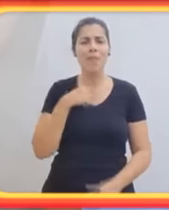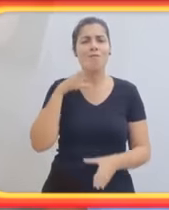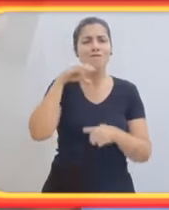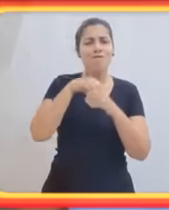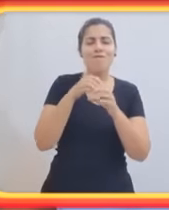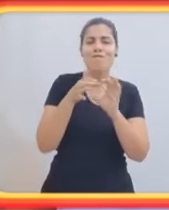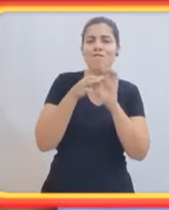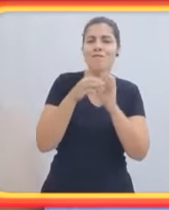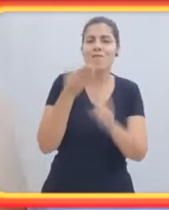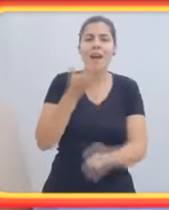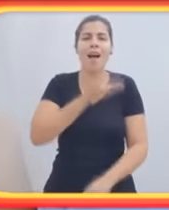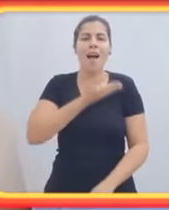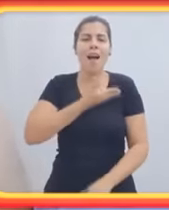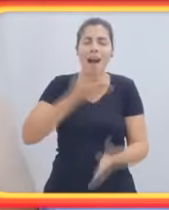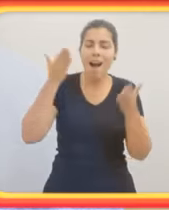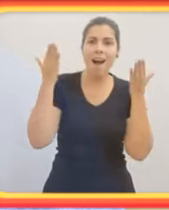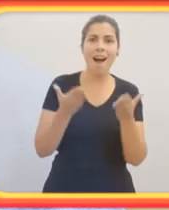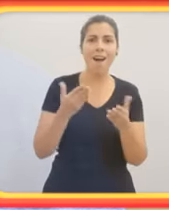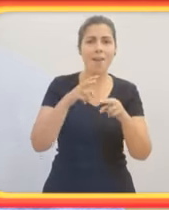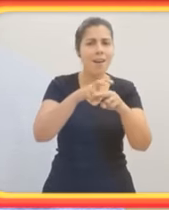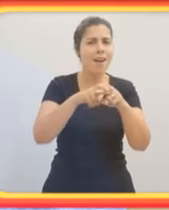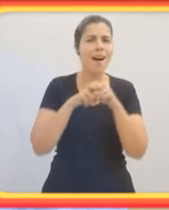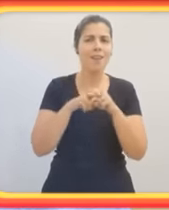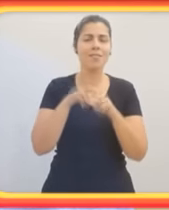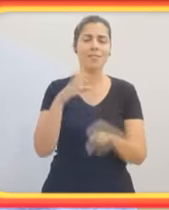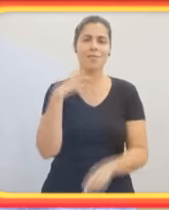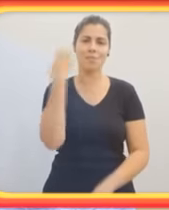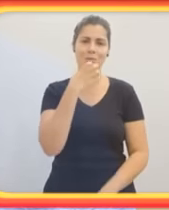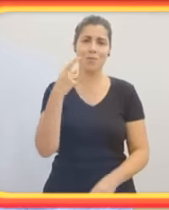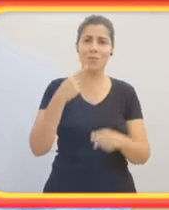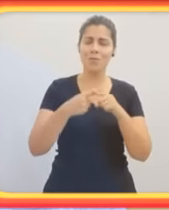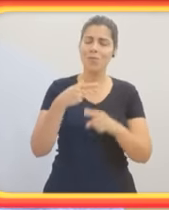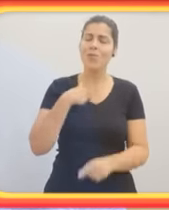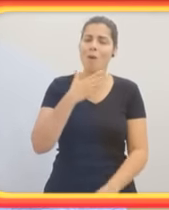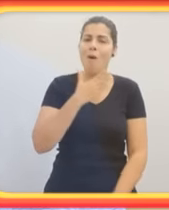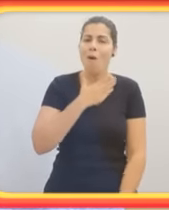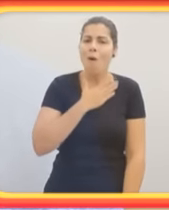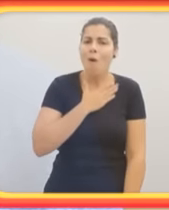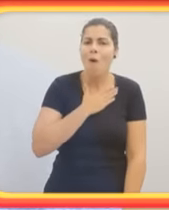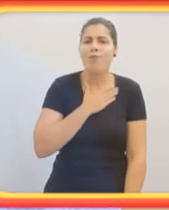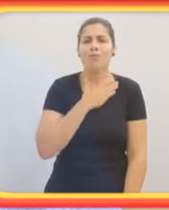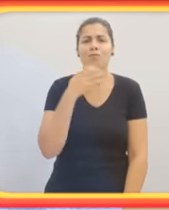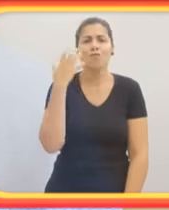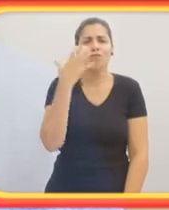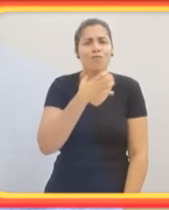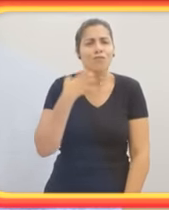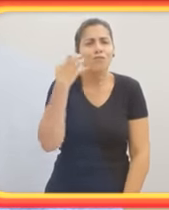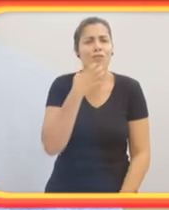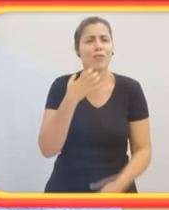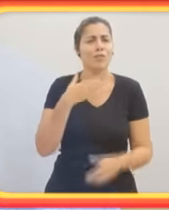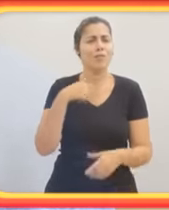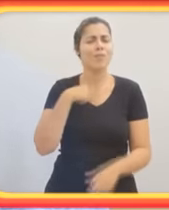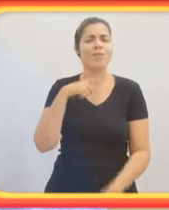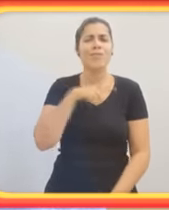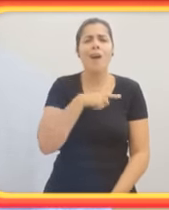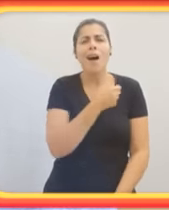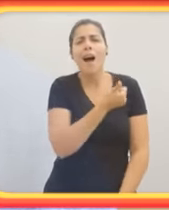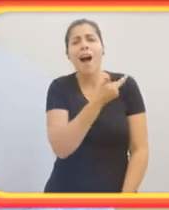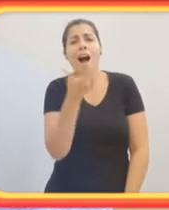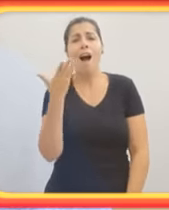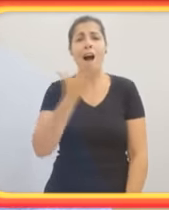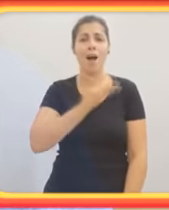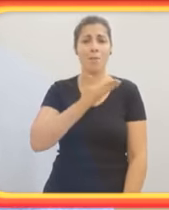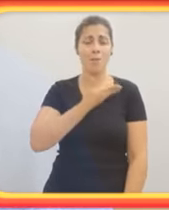alguma forma, chega a todas as pessoas. Eu tenho vários, conhecidos que têm um ou outro